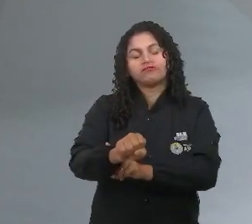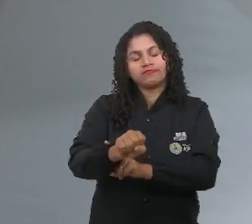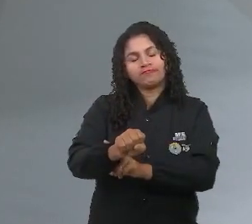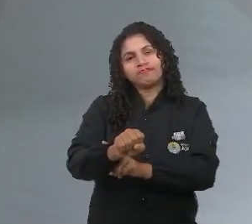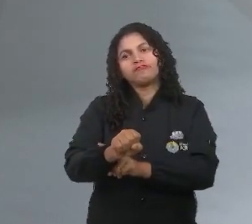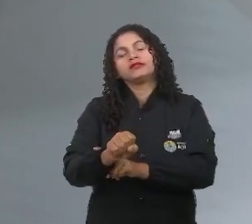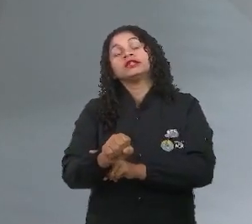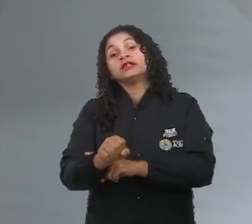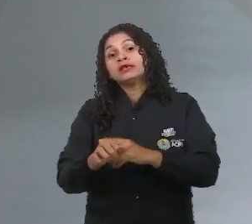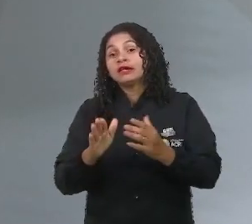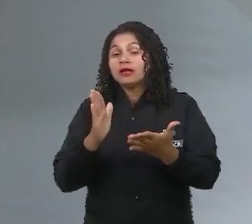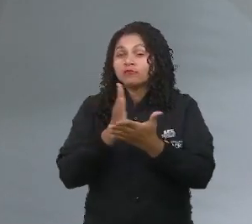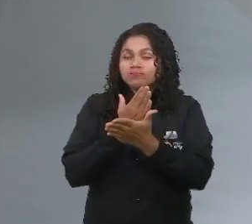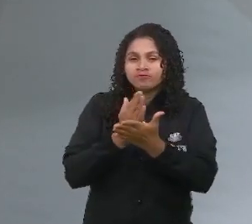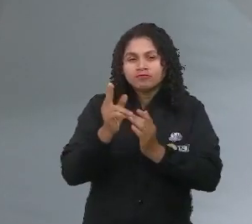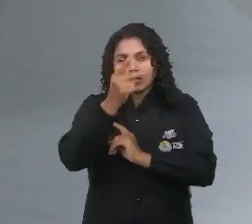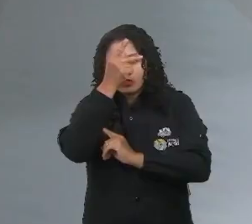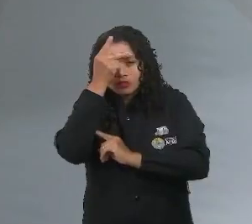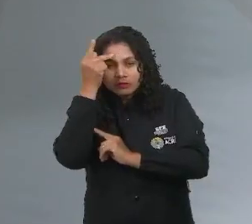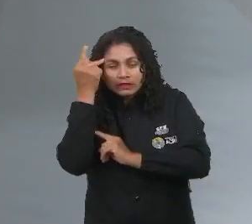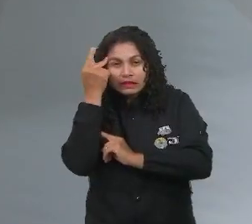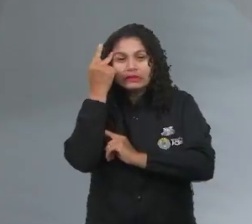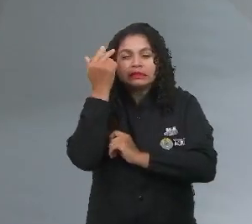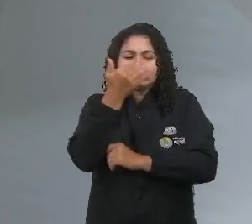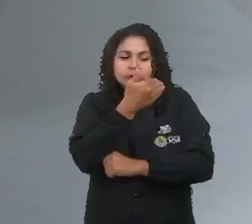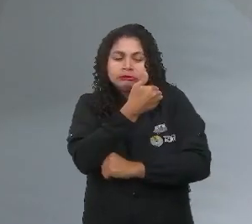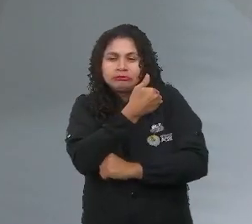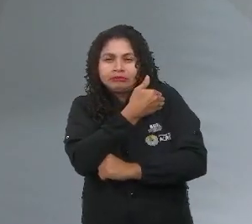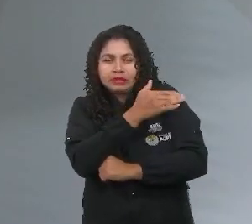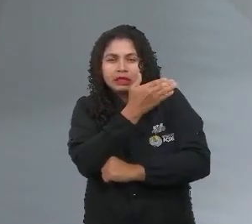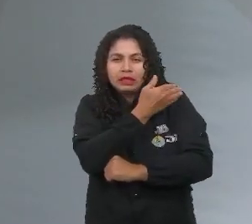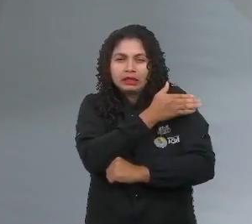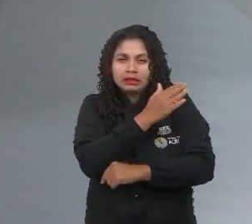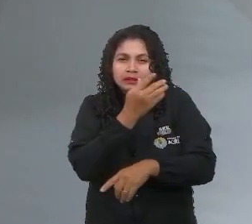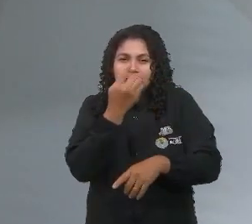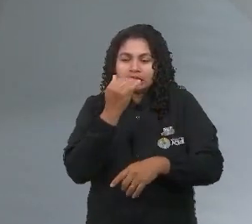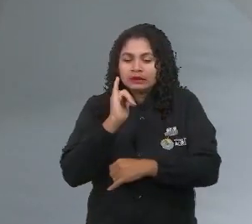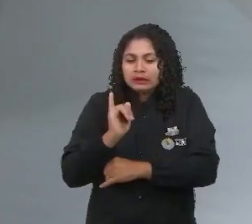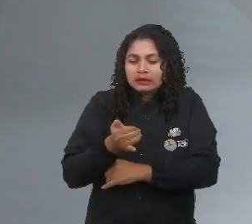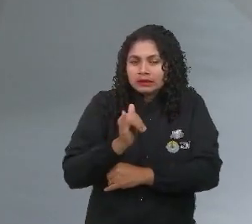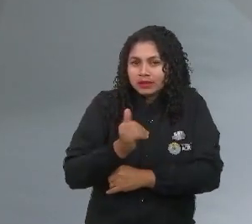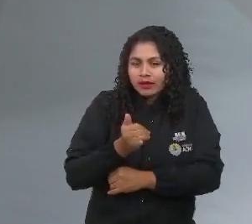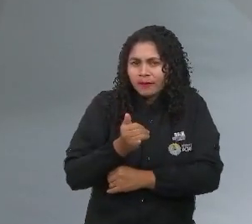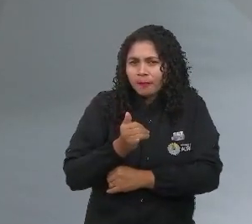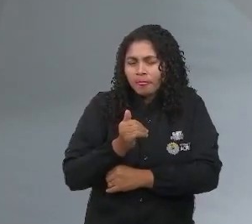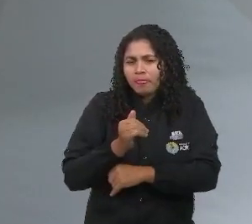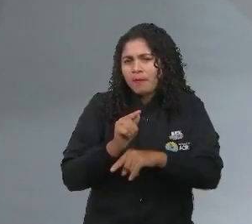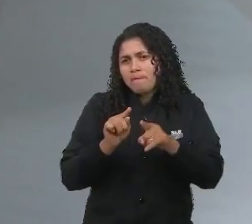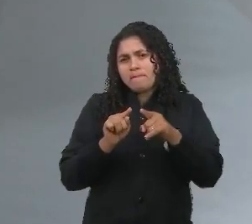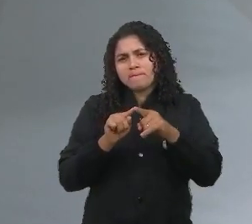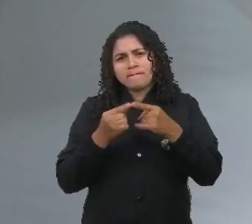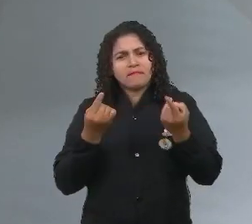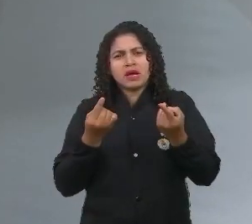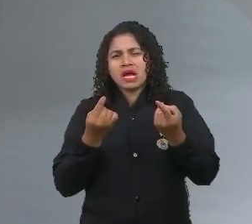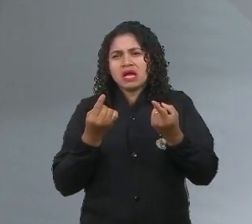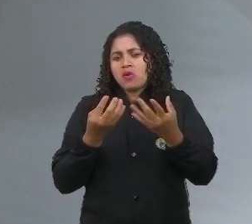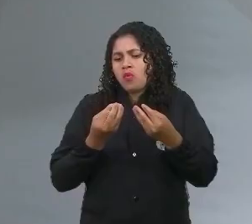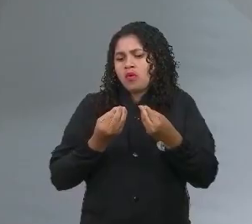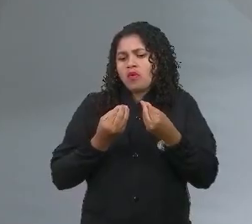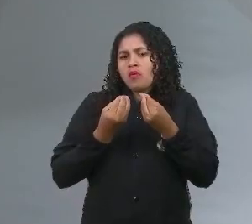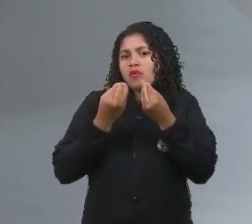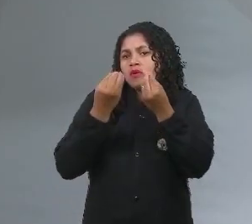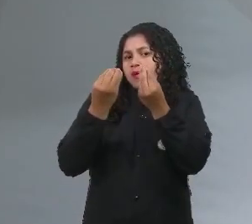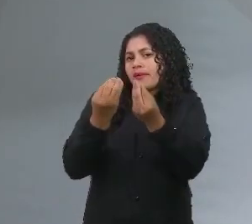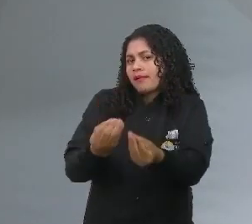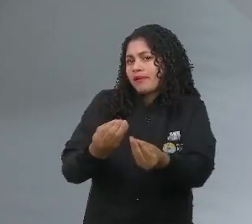discursos preconceituosos, eles podem até, mas quem é que vai dar emprego, né, para um ex-condenado?